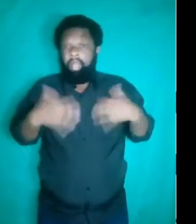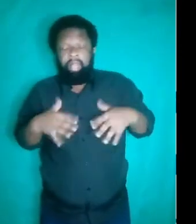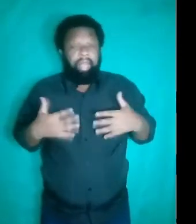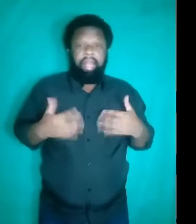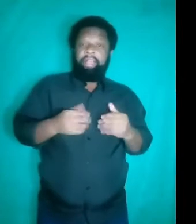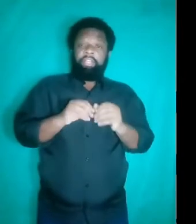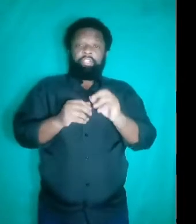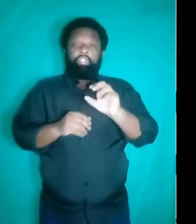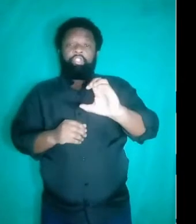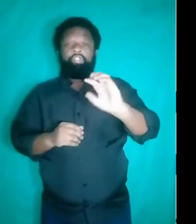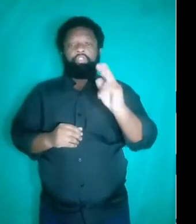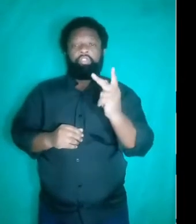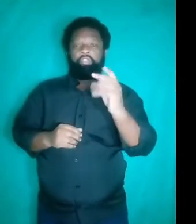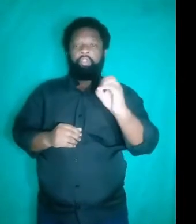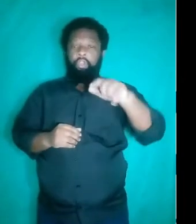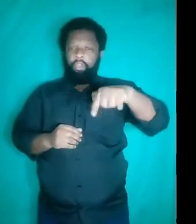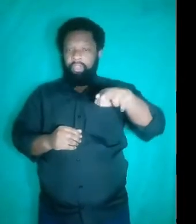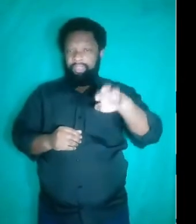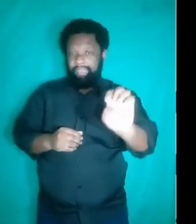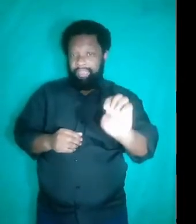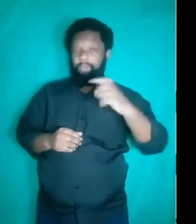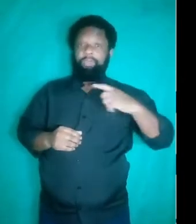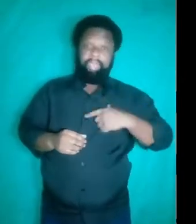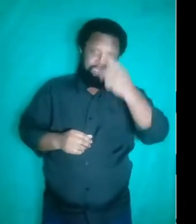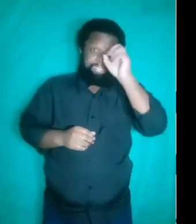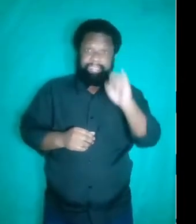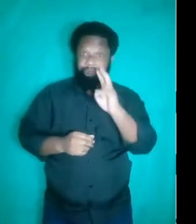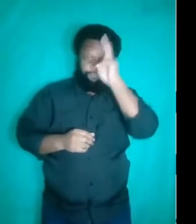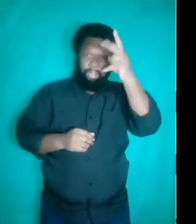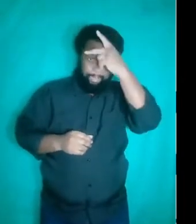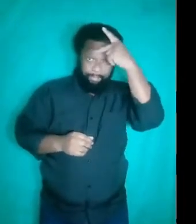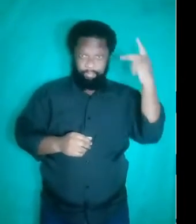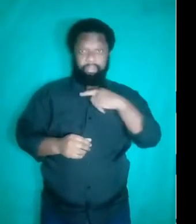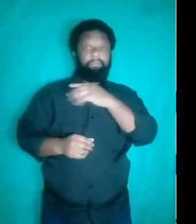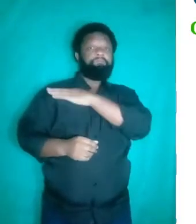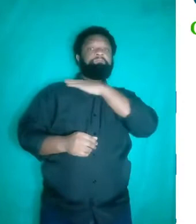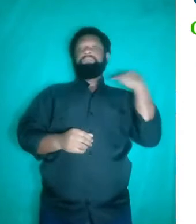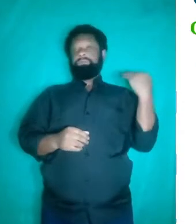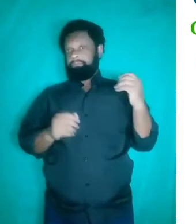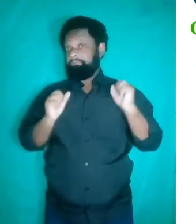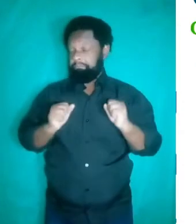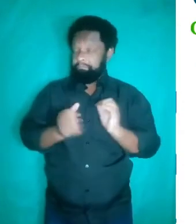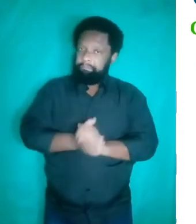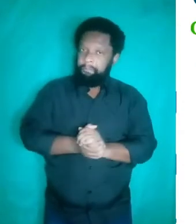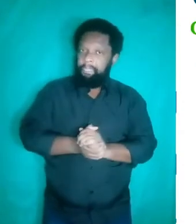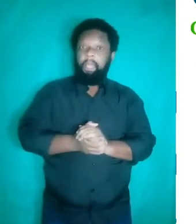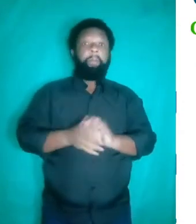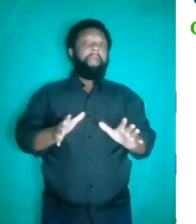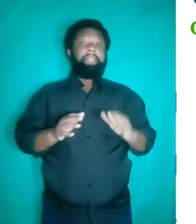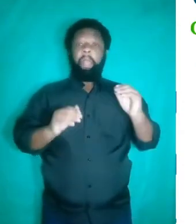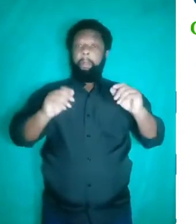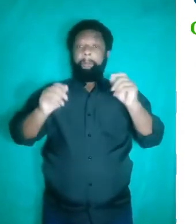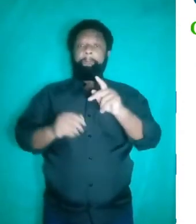diferença de potencial foi muito grande, a gente acaba tendo a morte do indivíduo. E aí, vamos relembrar uma coisa que a gente